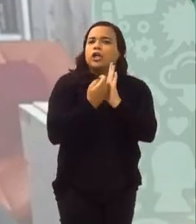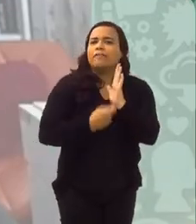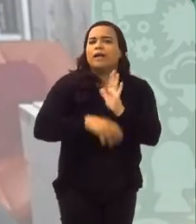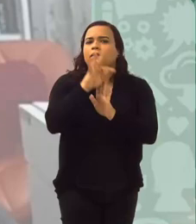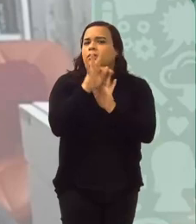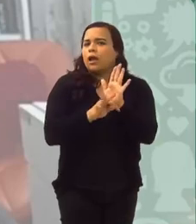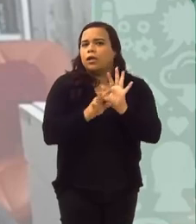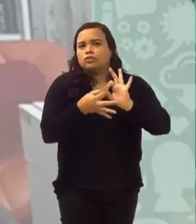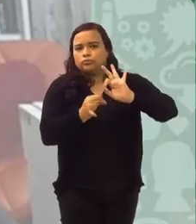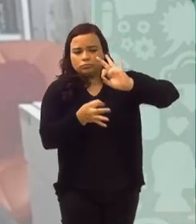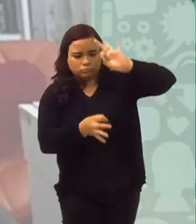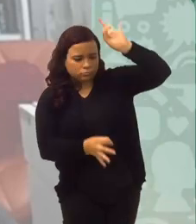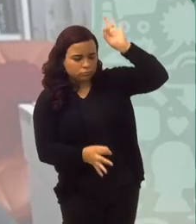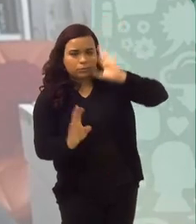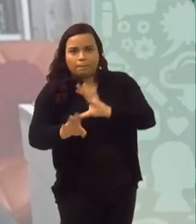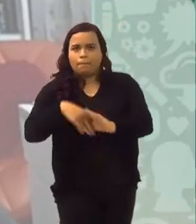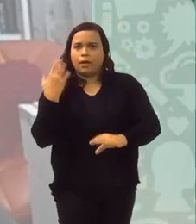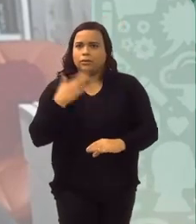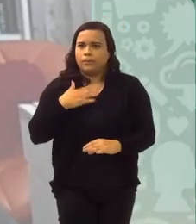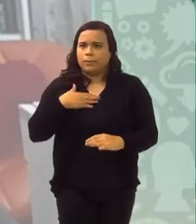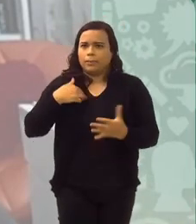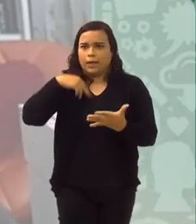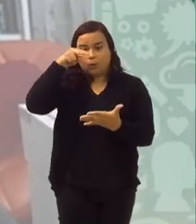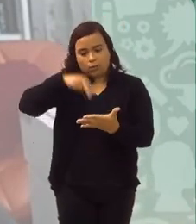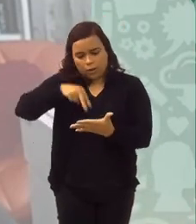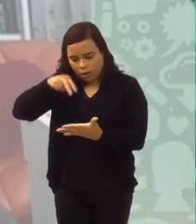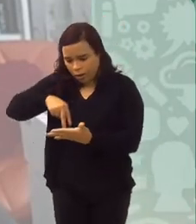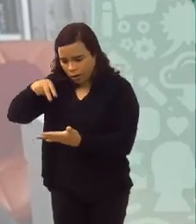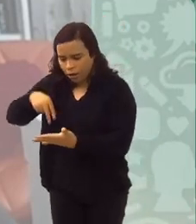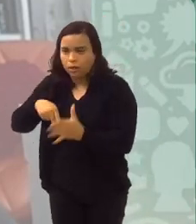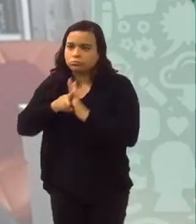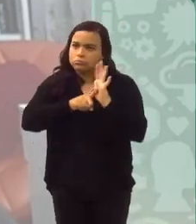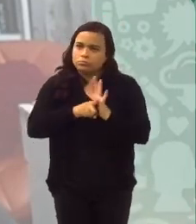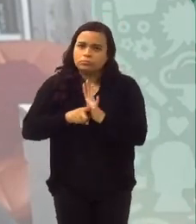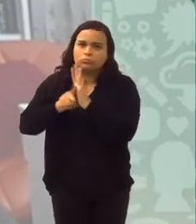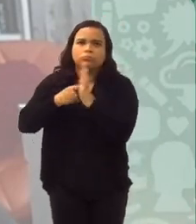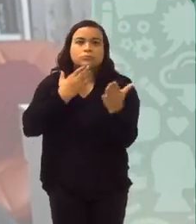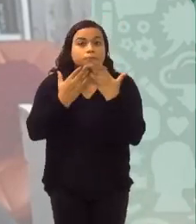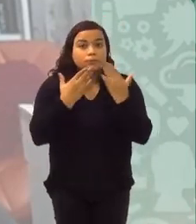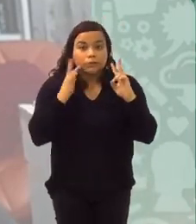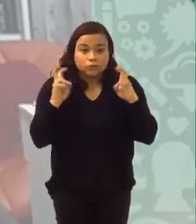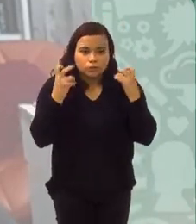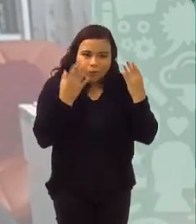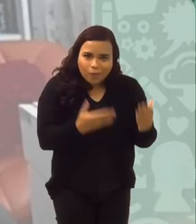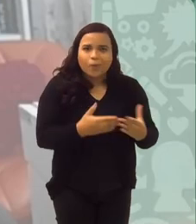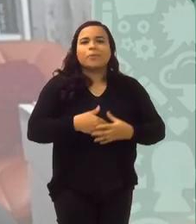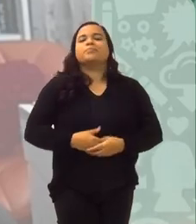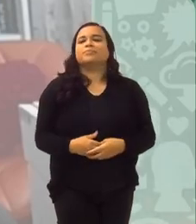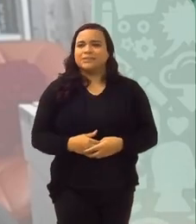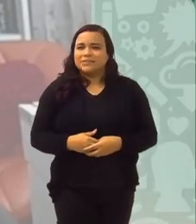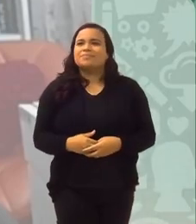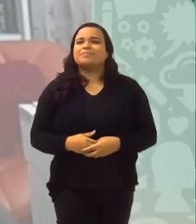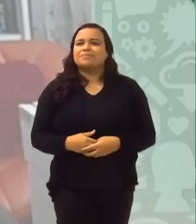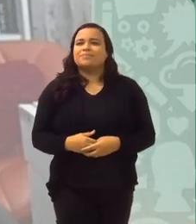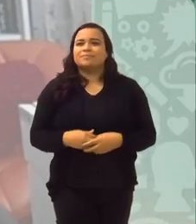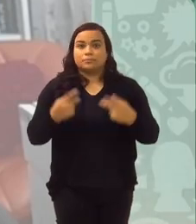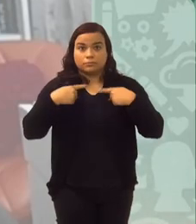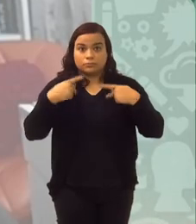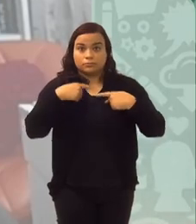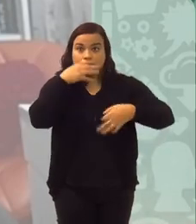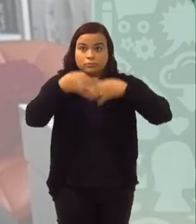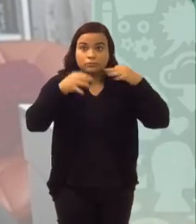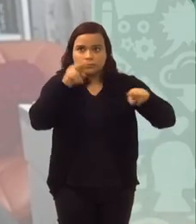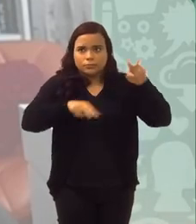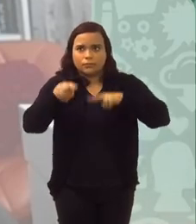ele escreve textões enormes, aí manda para mim, aí eu leio os textos e tal, e a gente discute sobre aquilo. Qual é a